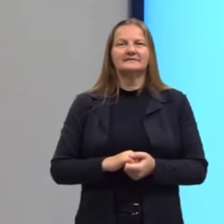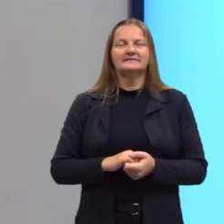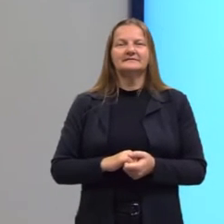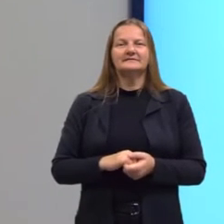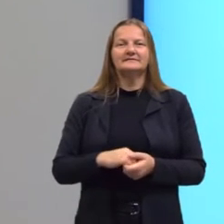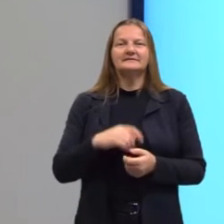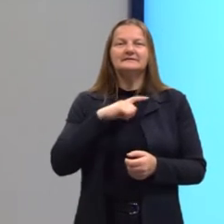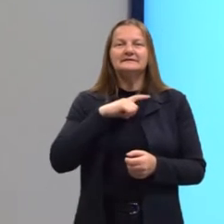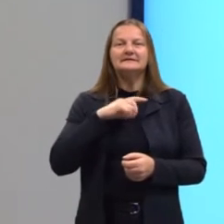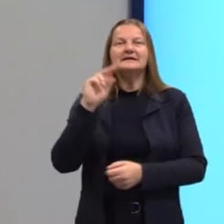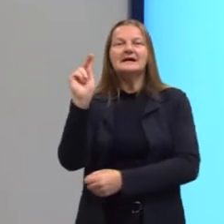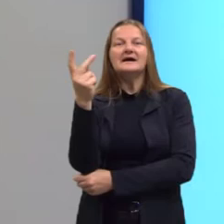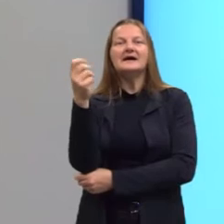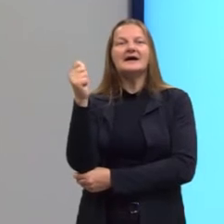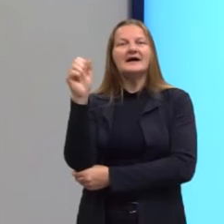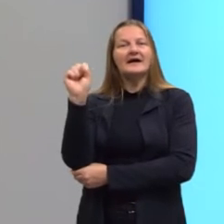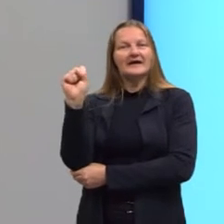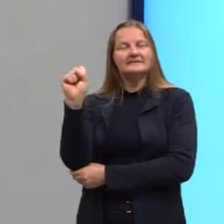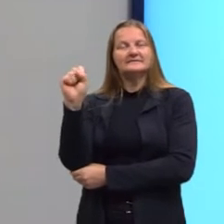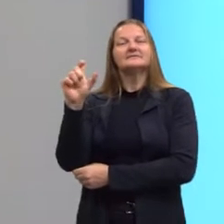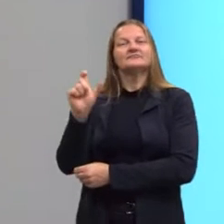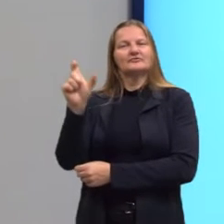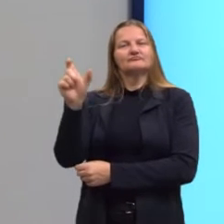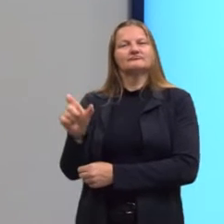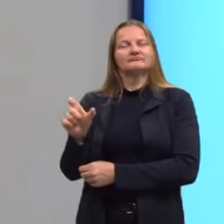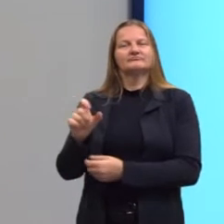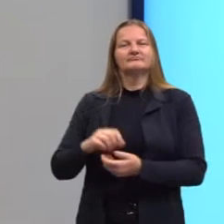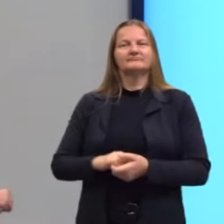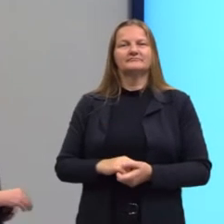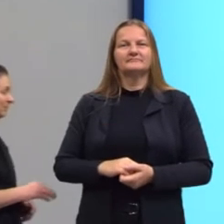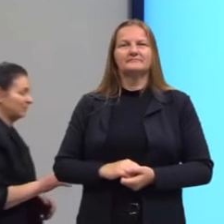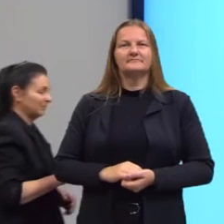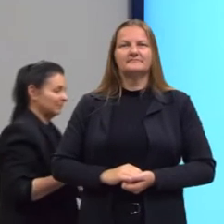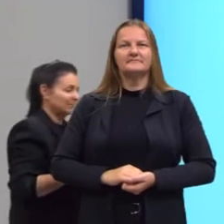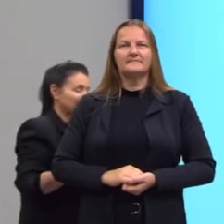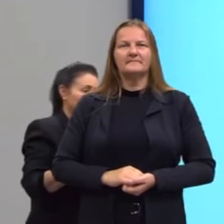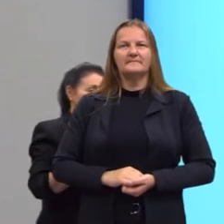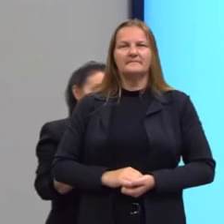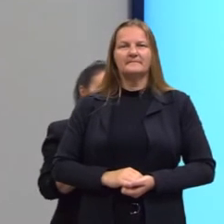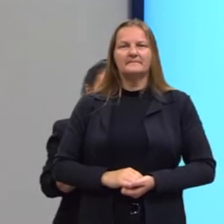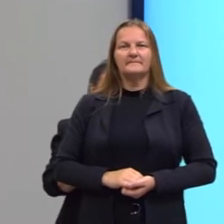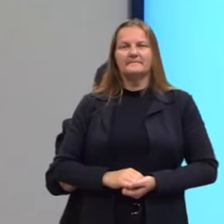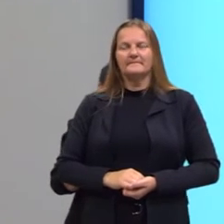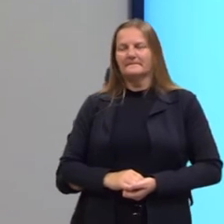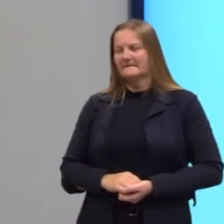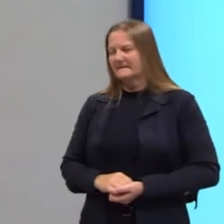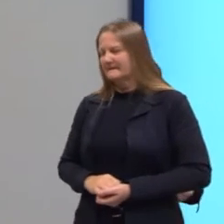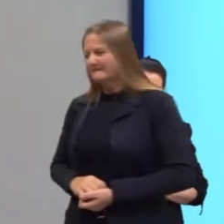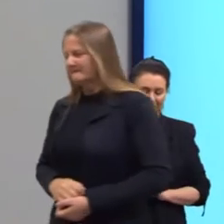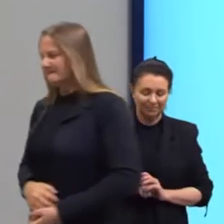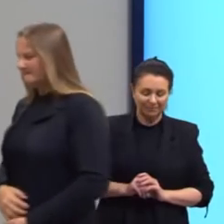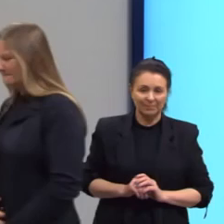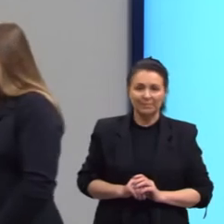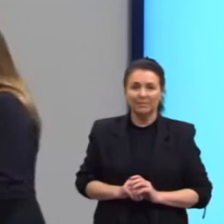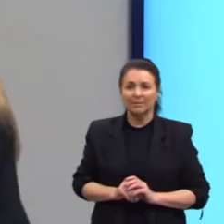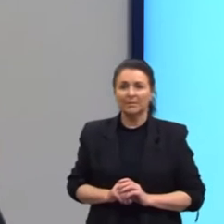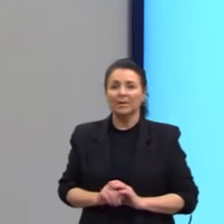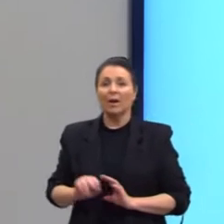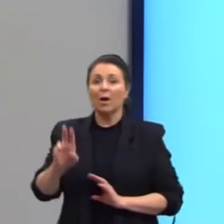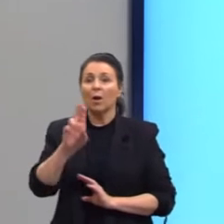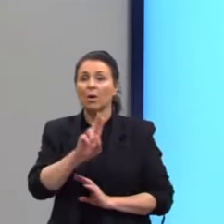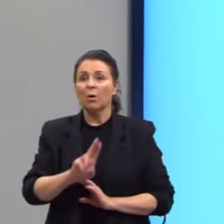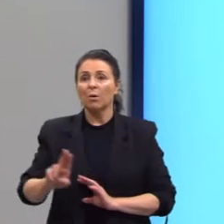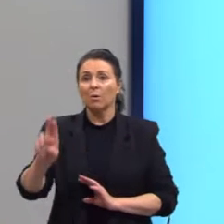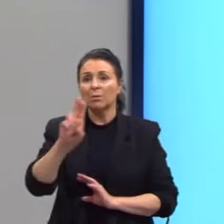eu vou usar o reais para essa terceira pessoa e olha o que eu usei aqui eu usei o always